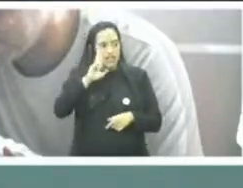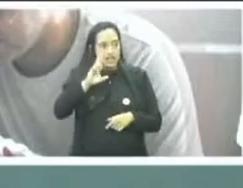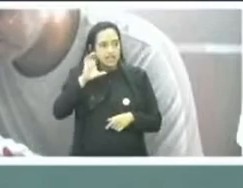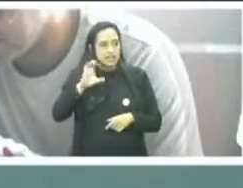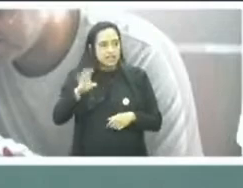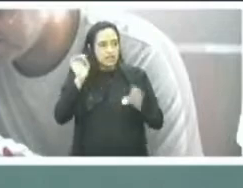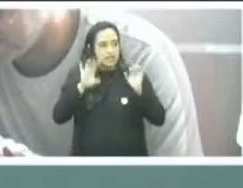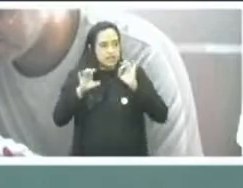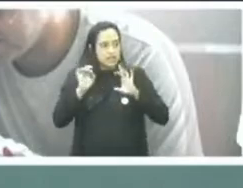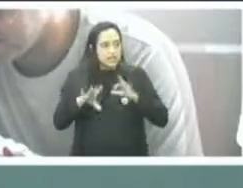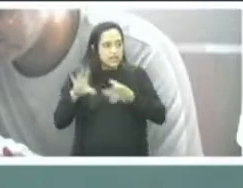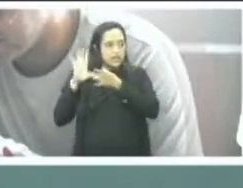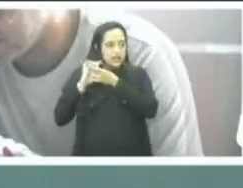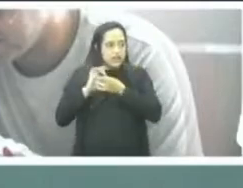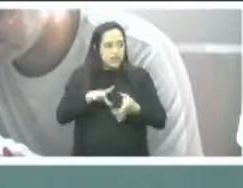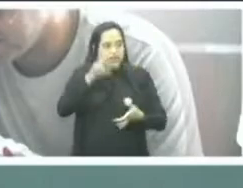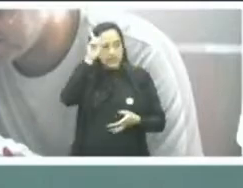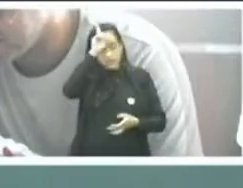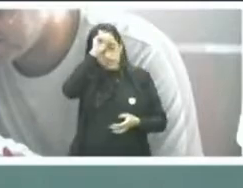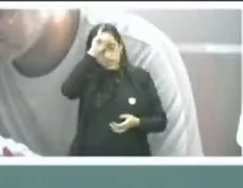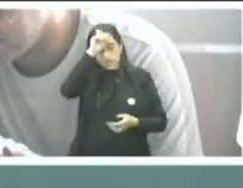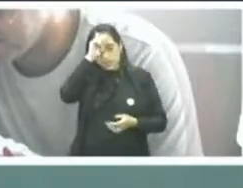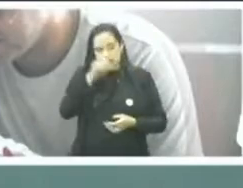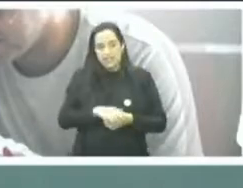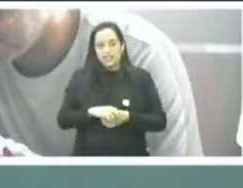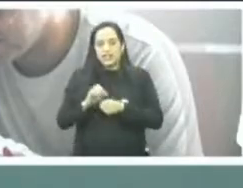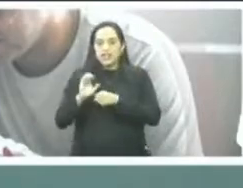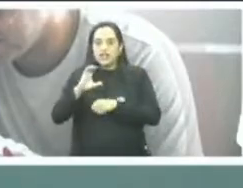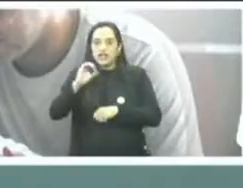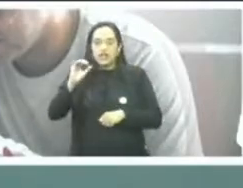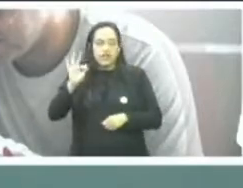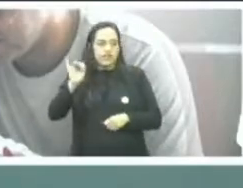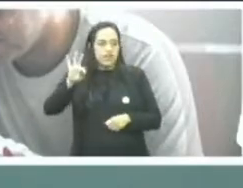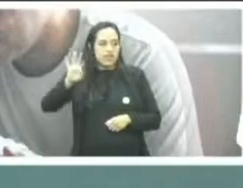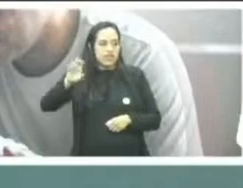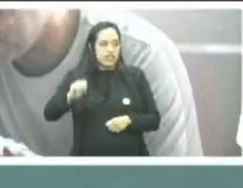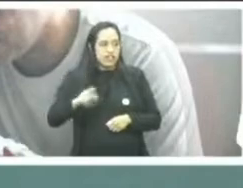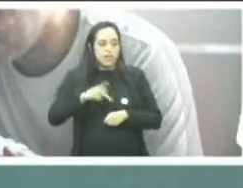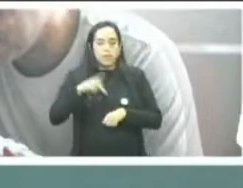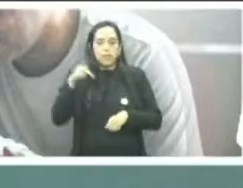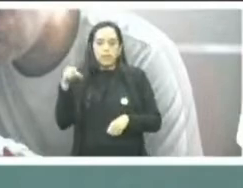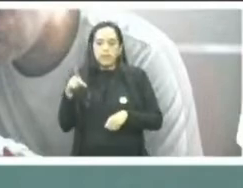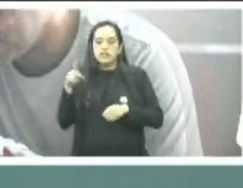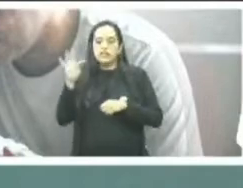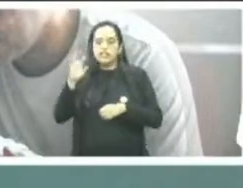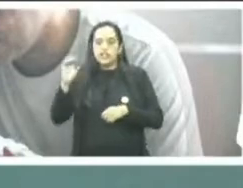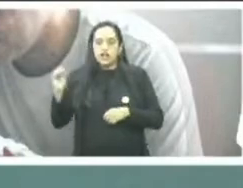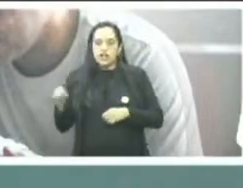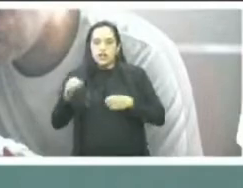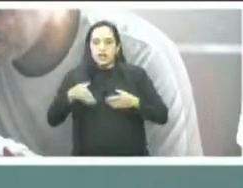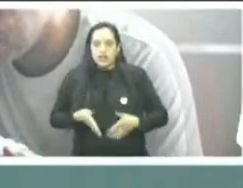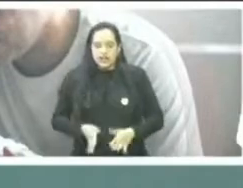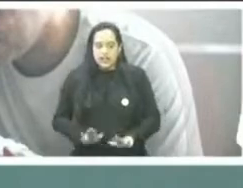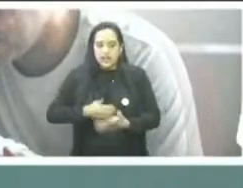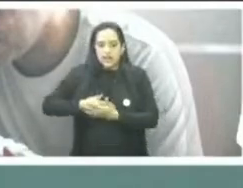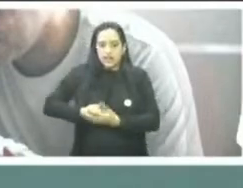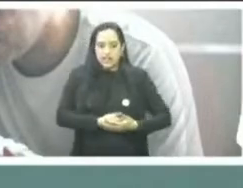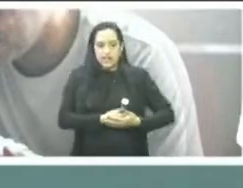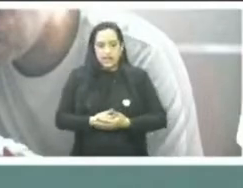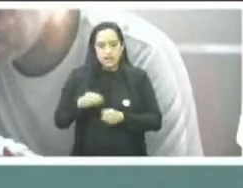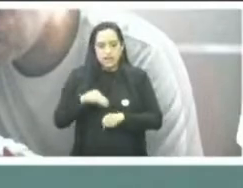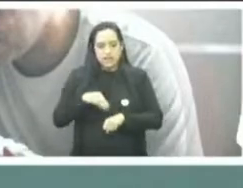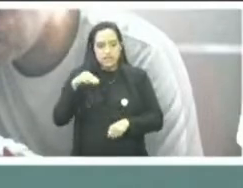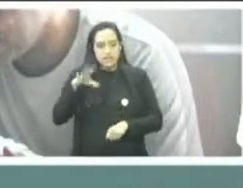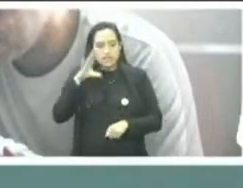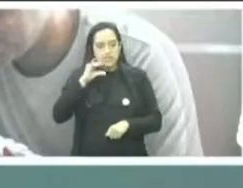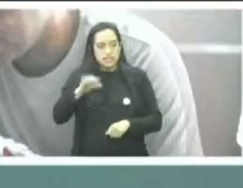especialista em contextos hospitalares pela COFITO, pós-graduada em terapia ocupacional em neonatologia, mestranda em ciências para a